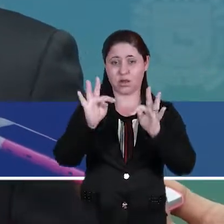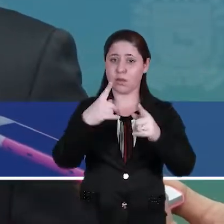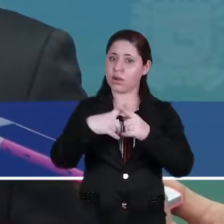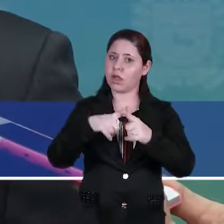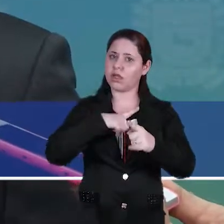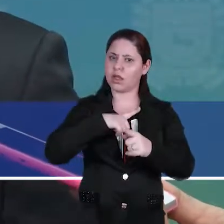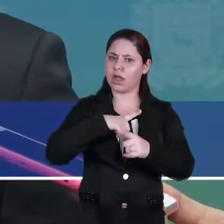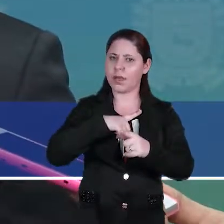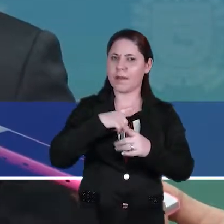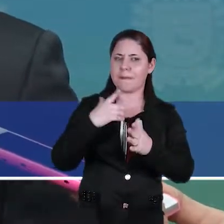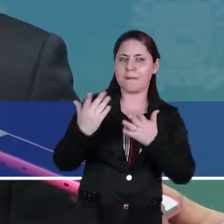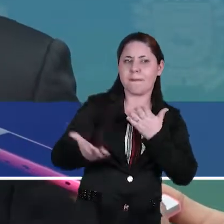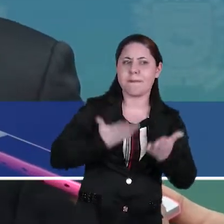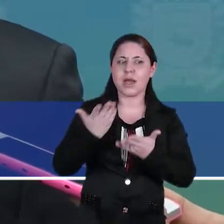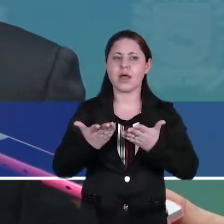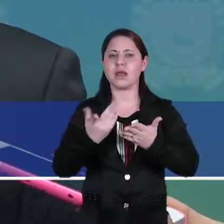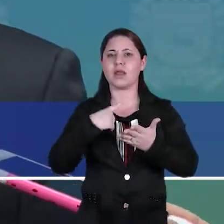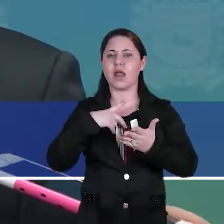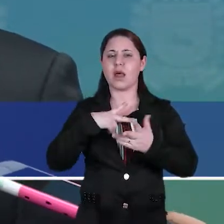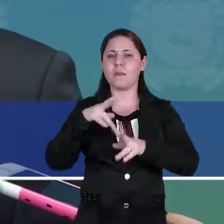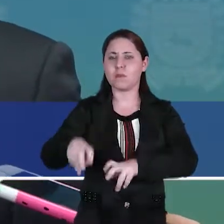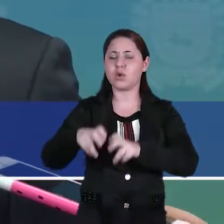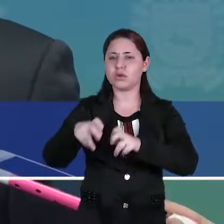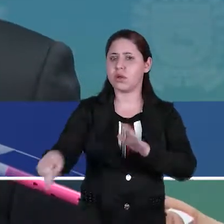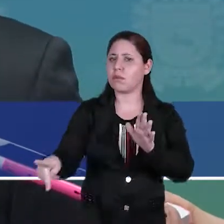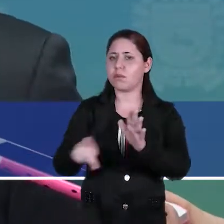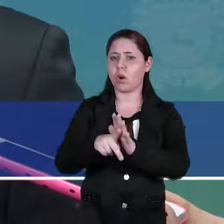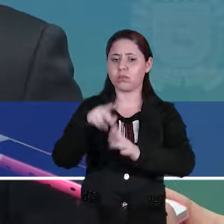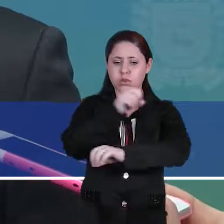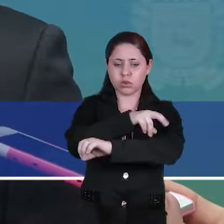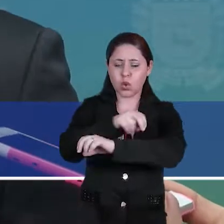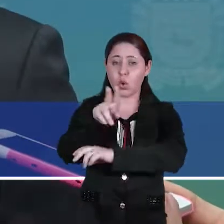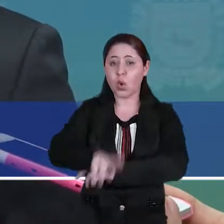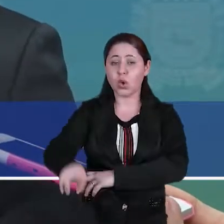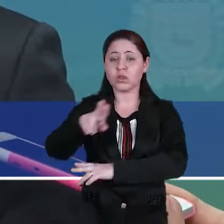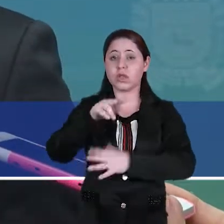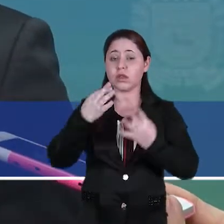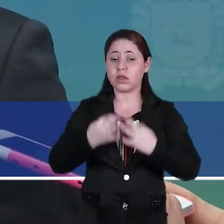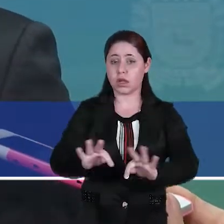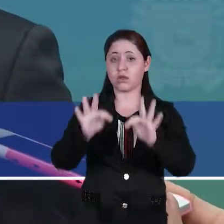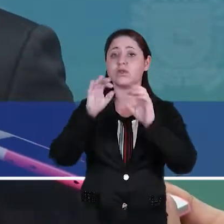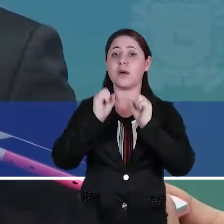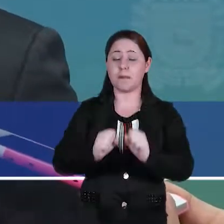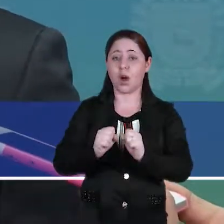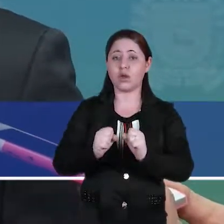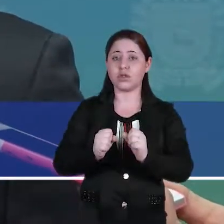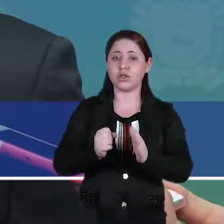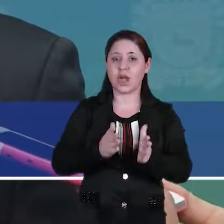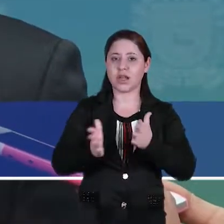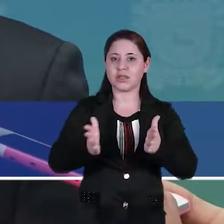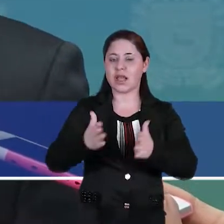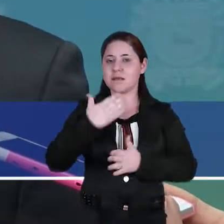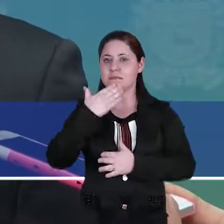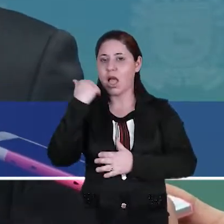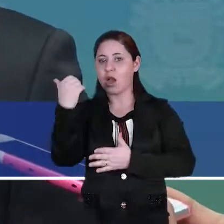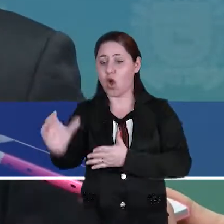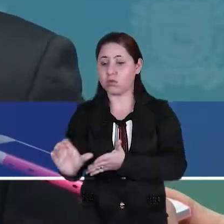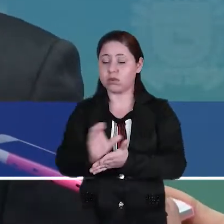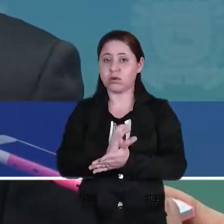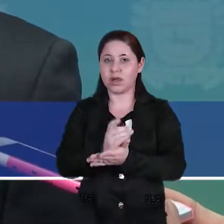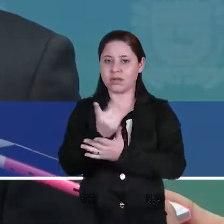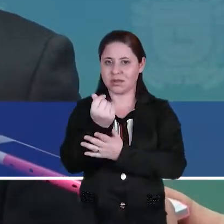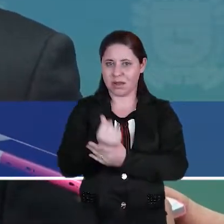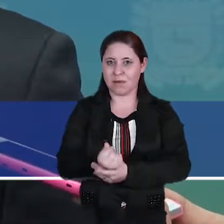porque a gente já tem uma expertise, uma vocação na produção agrícola. Usando tecnologias de transformação digital, a gente pode viabilizar